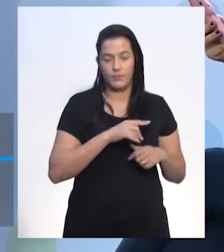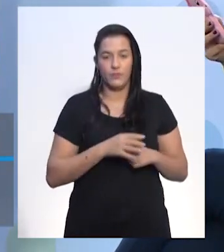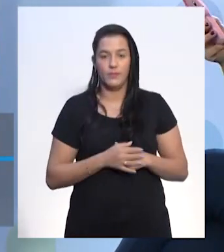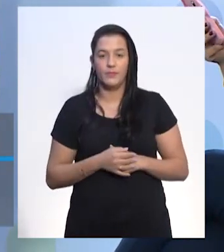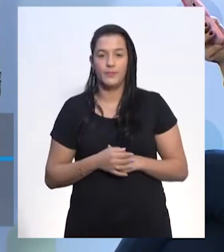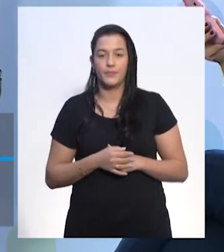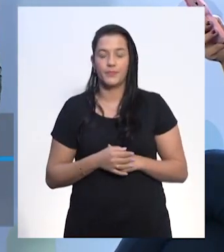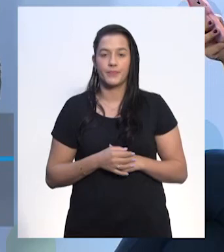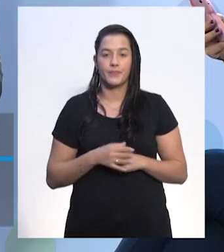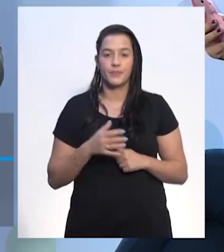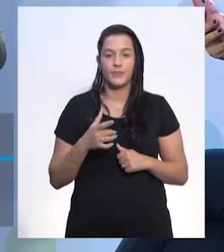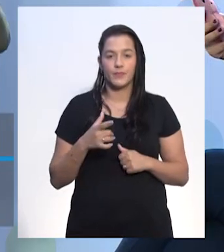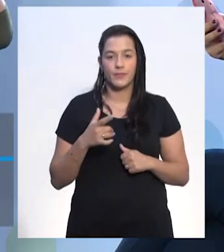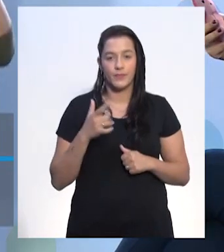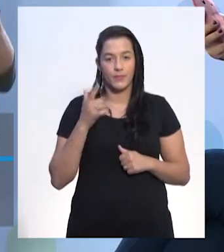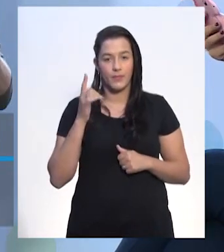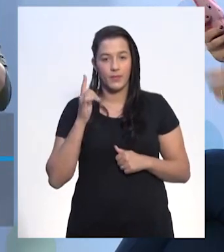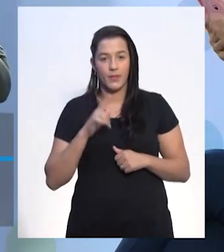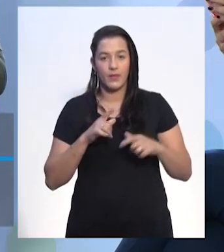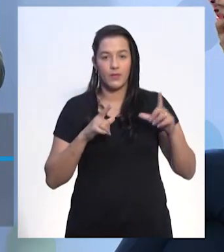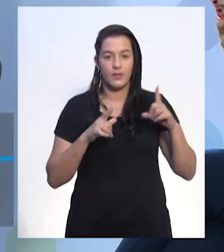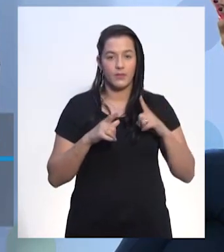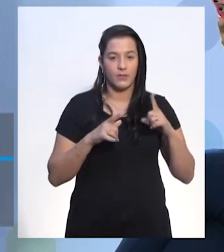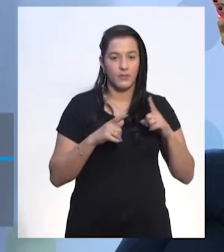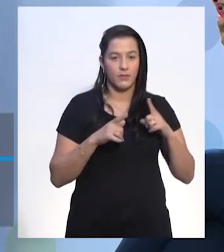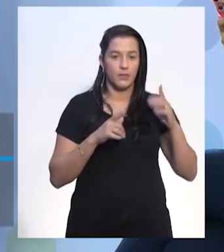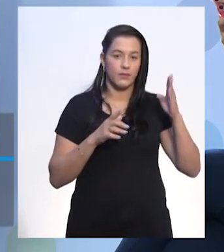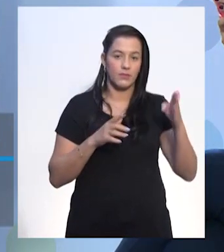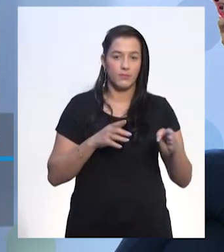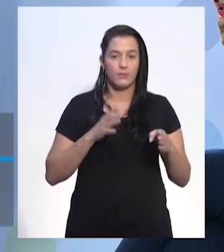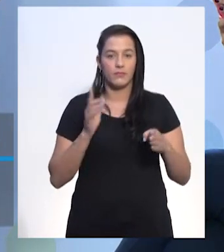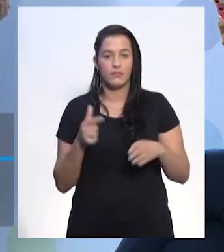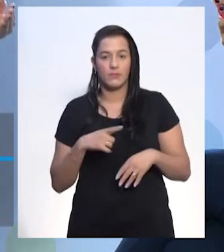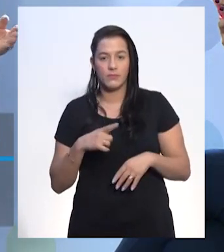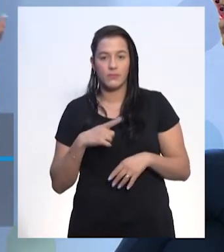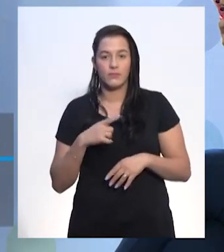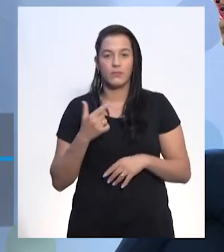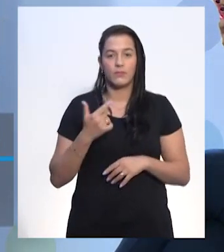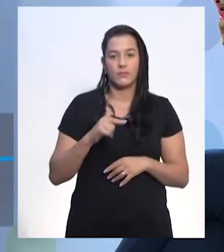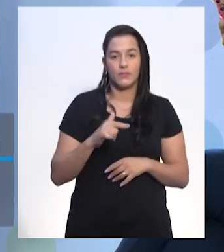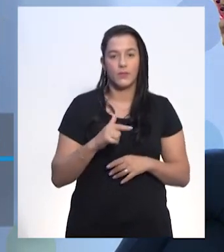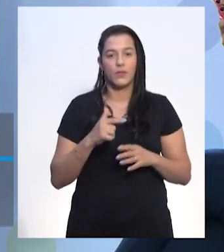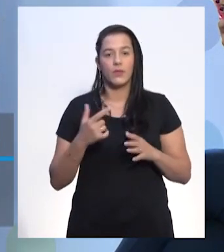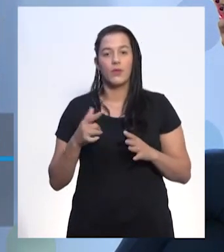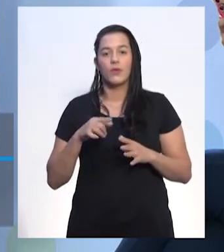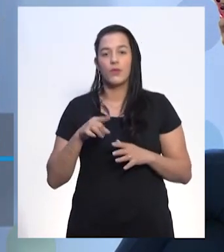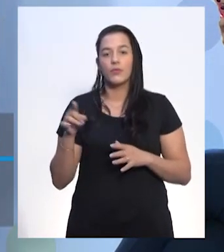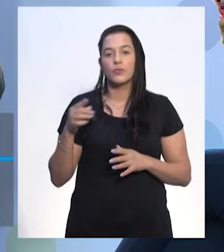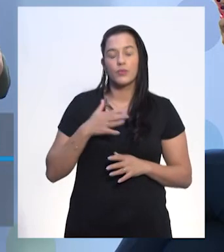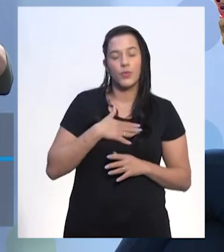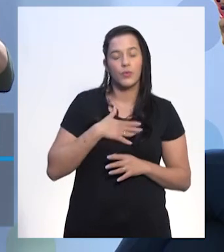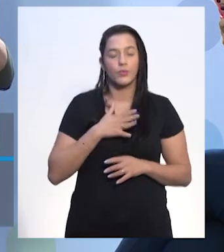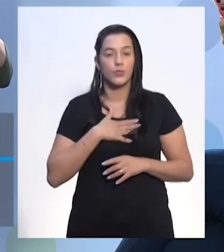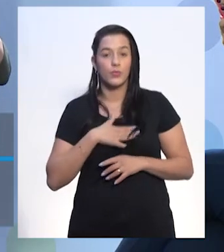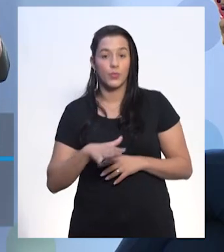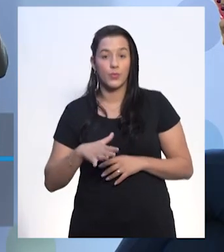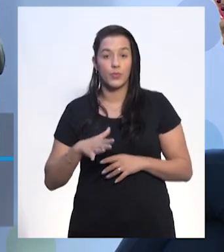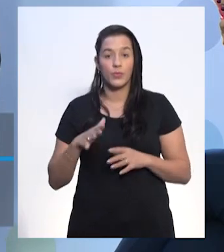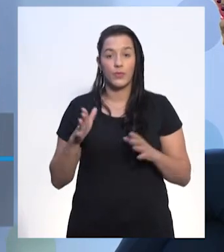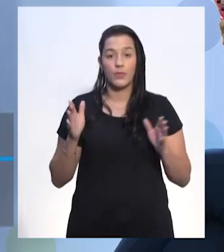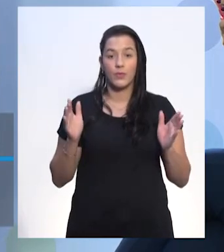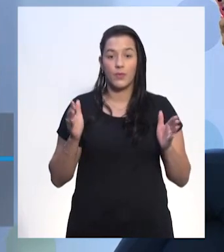eu consegui falar. Então, tem essa prática, não tem, né? Tantos preferem não. Porque agora vocês vão fazer isso